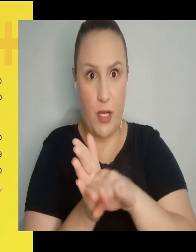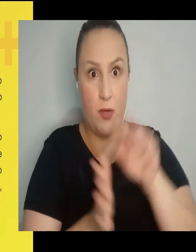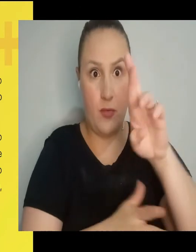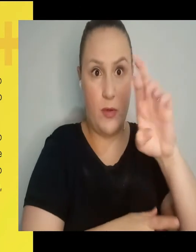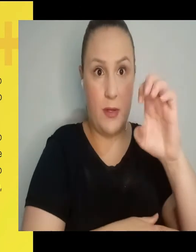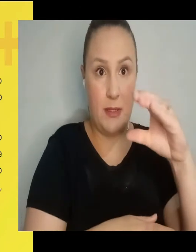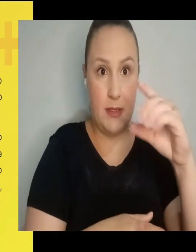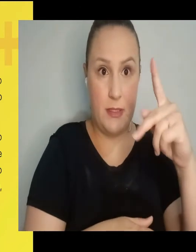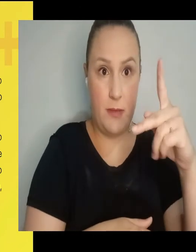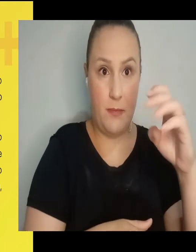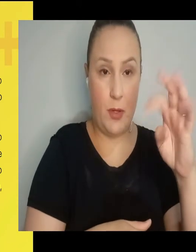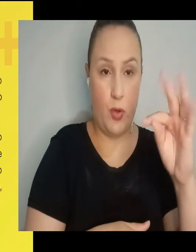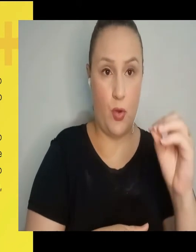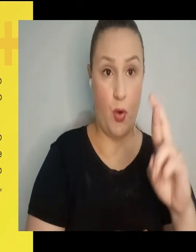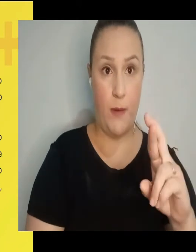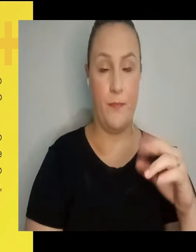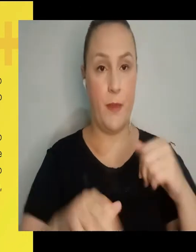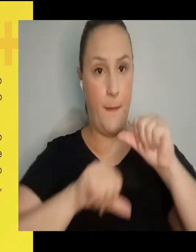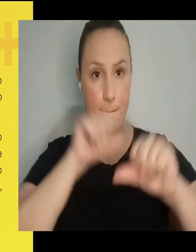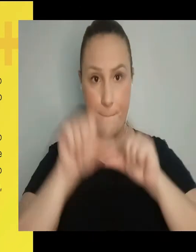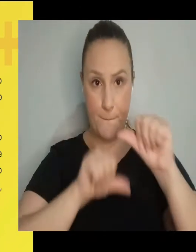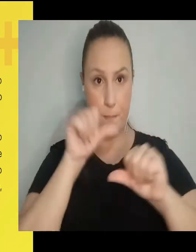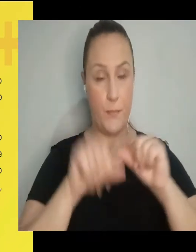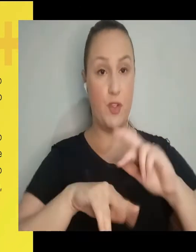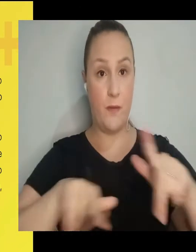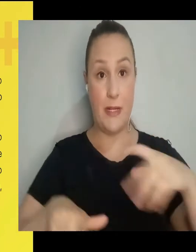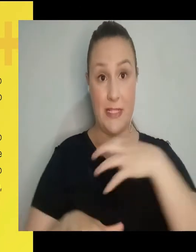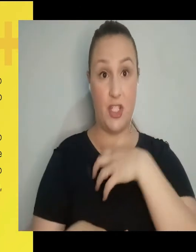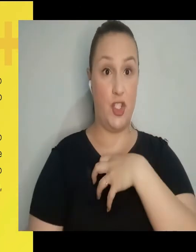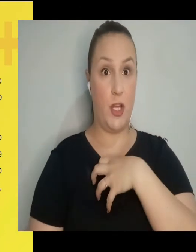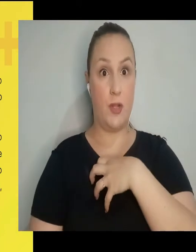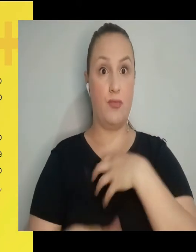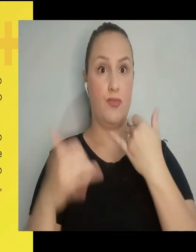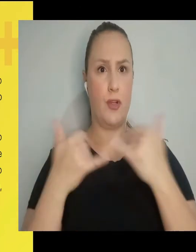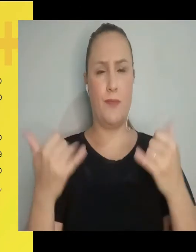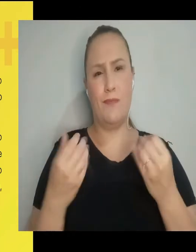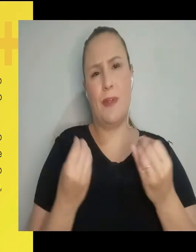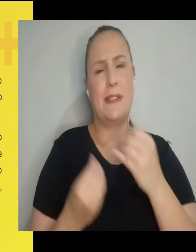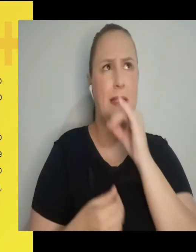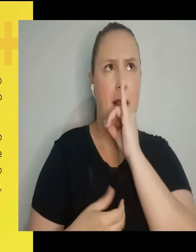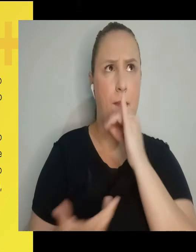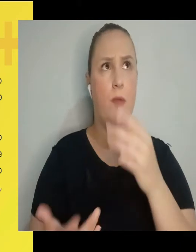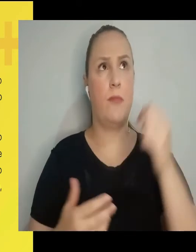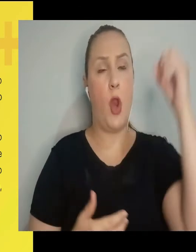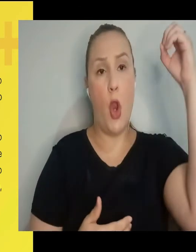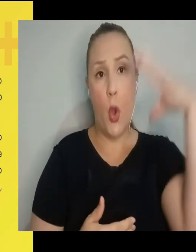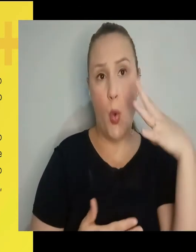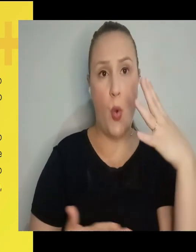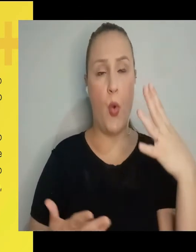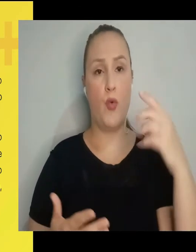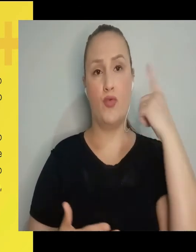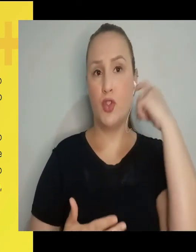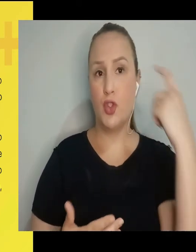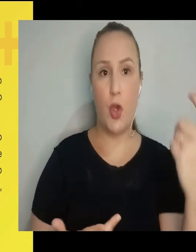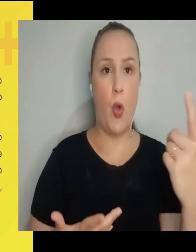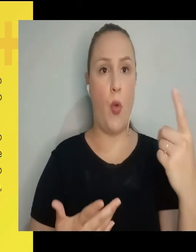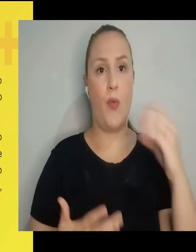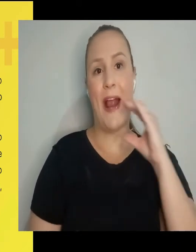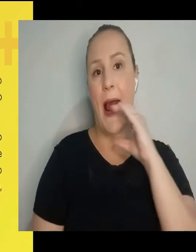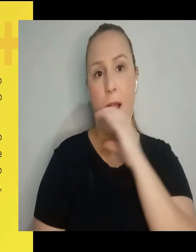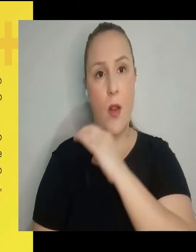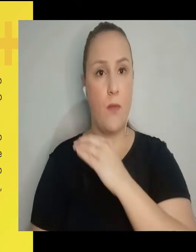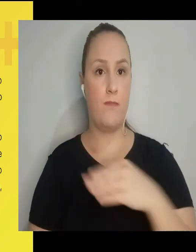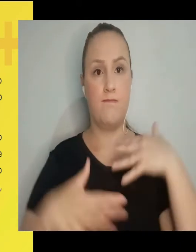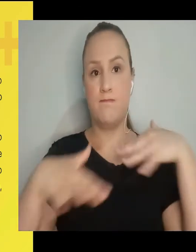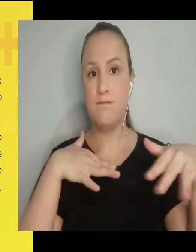a energia, quando chega até o receptor, né, ele é transformado em diferentes formas de energia, como, por exemplo,